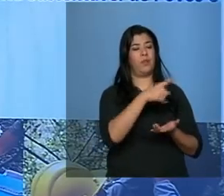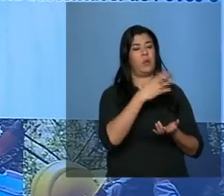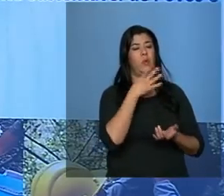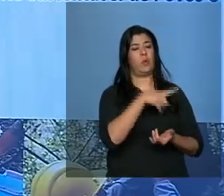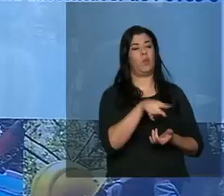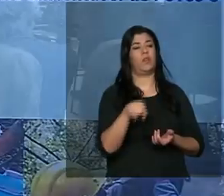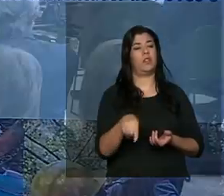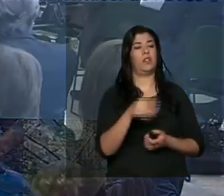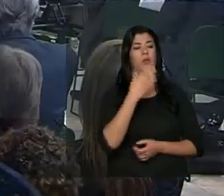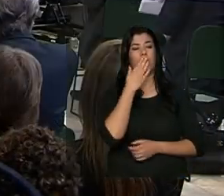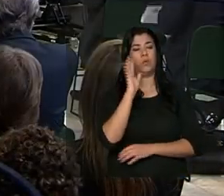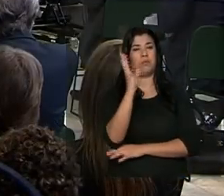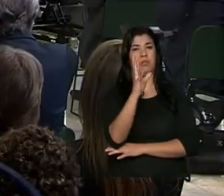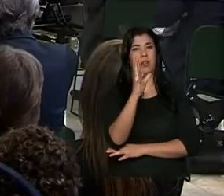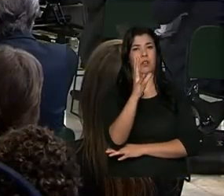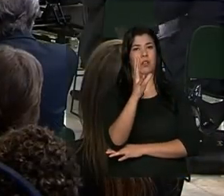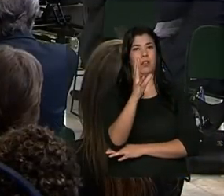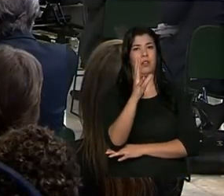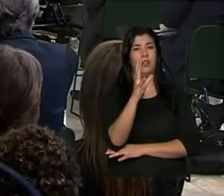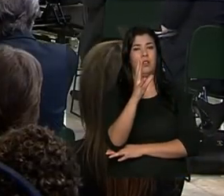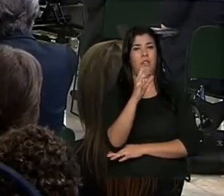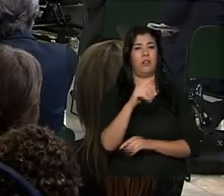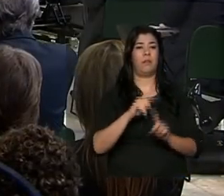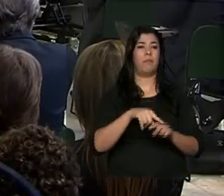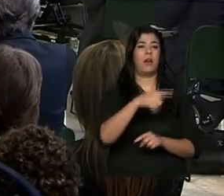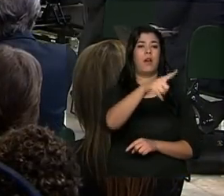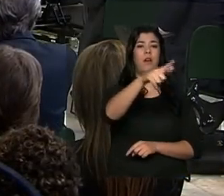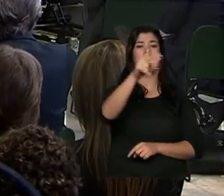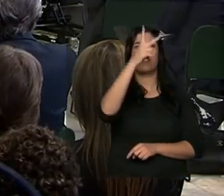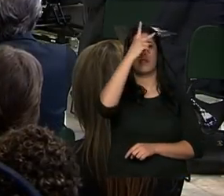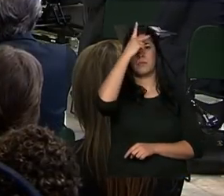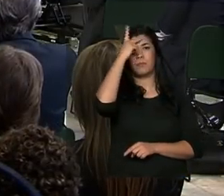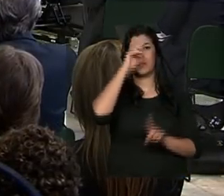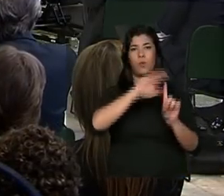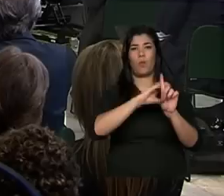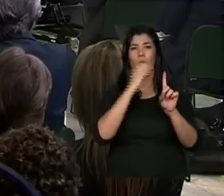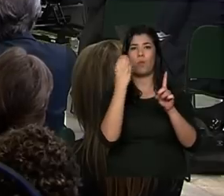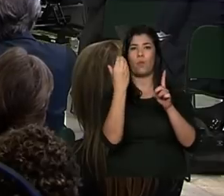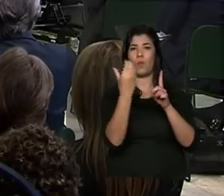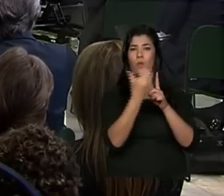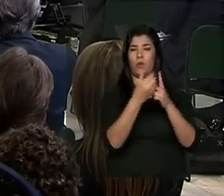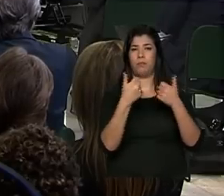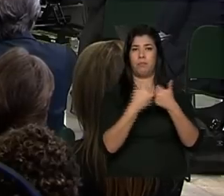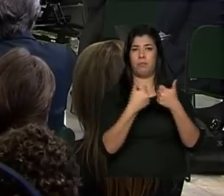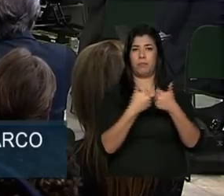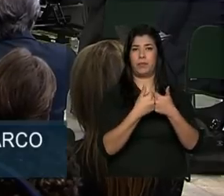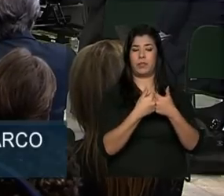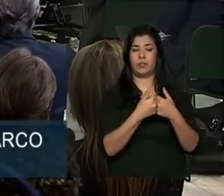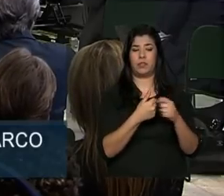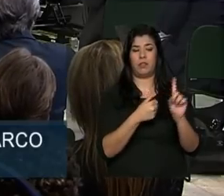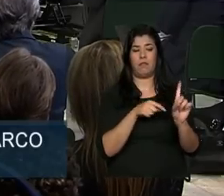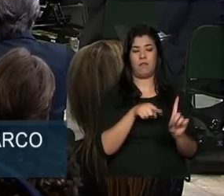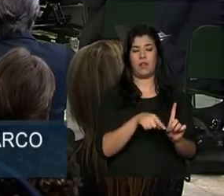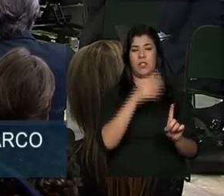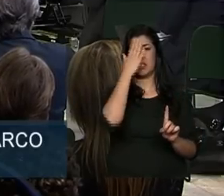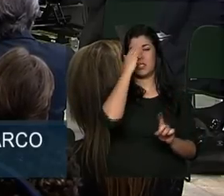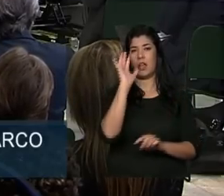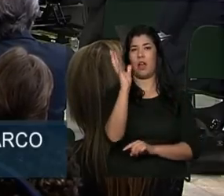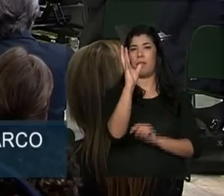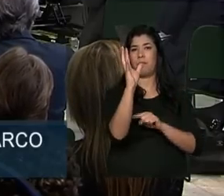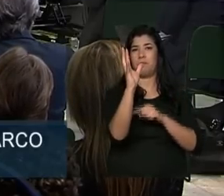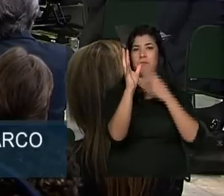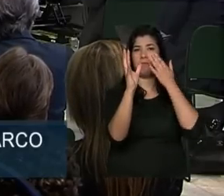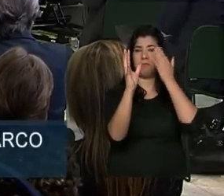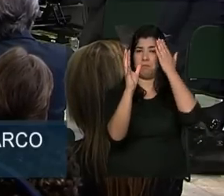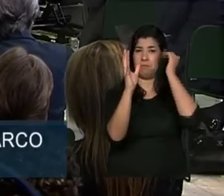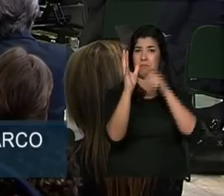conhecimento tradicional, mas o mateiro, as pessoas em volta, a comunidade quilombola que está perto, Nilma, tinha esse conhecimento. E a